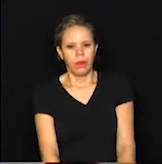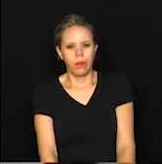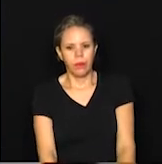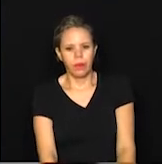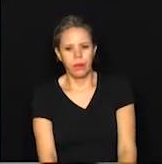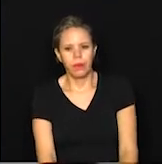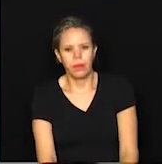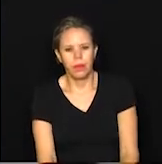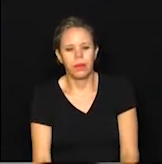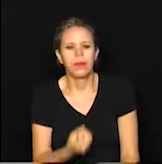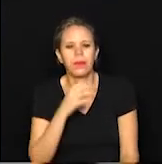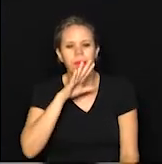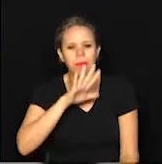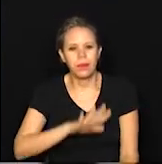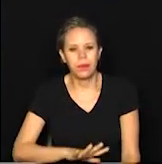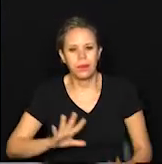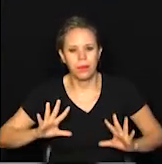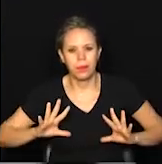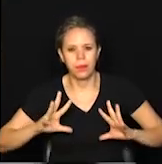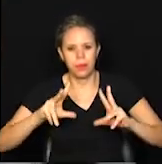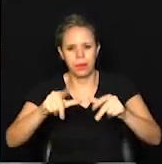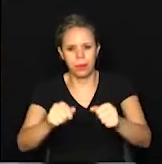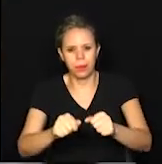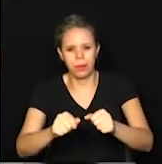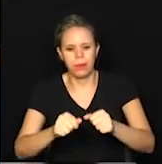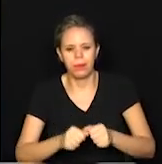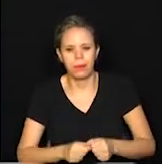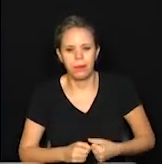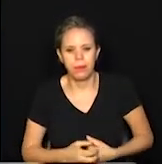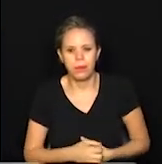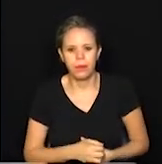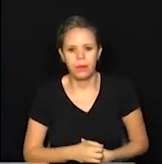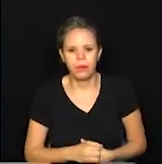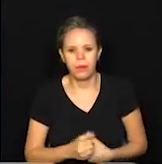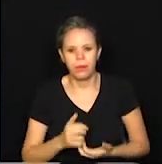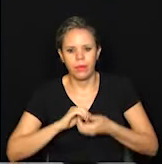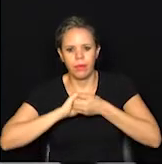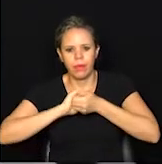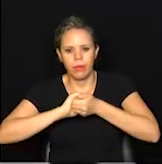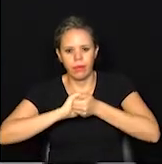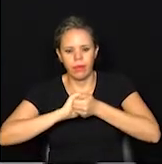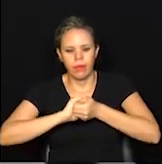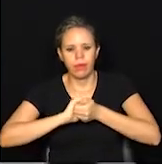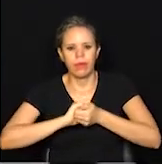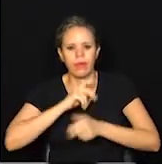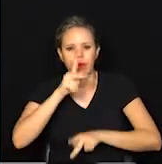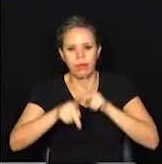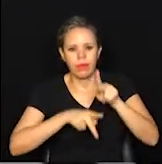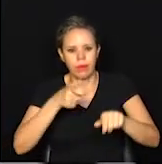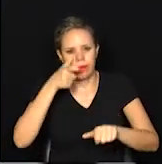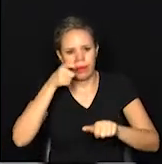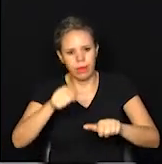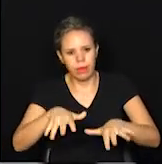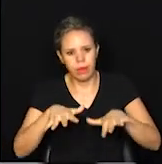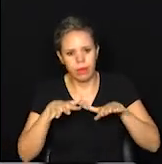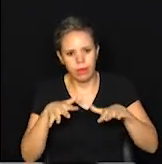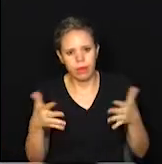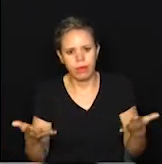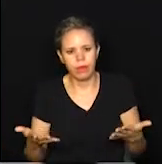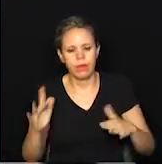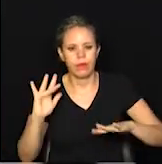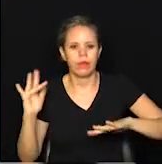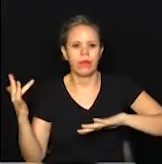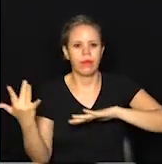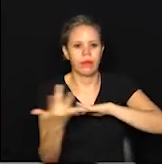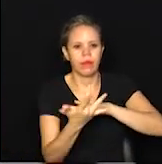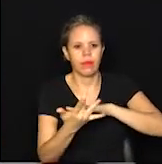Bom, gente, boa tarde a todos. Quero cumprimentar todos os telespectadores, todos que nos assistem pelas redes sociais